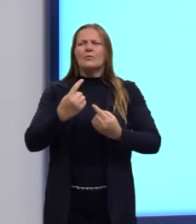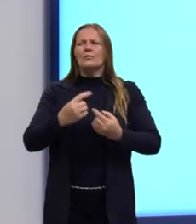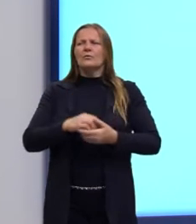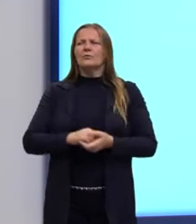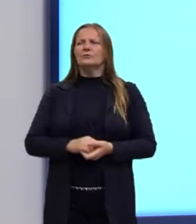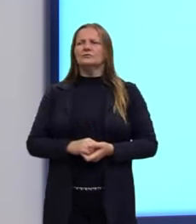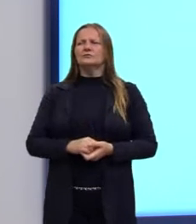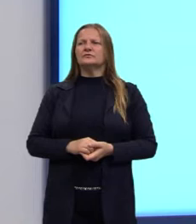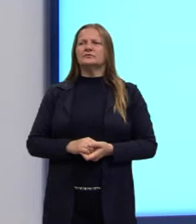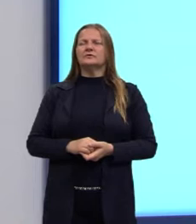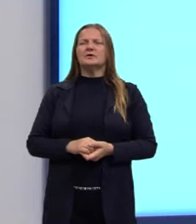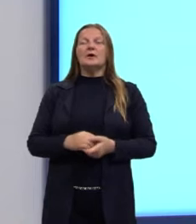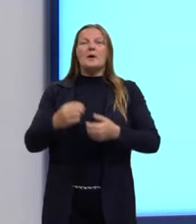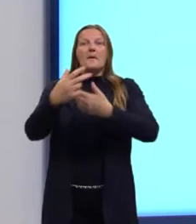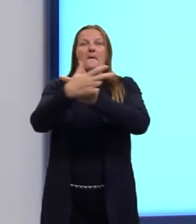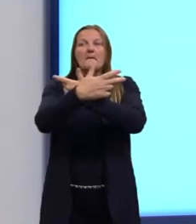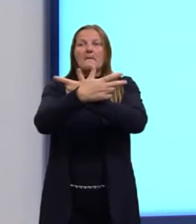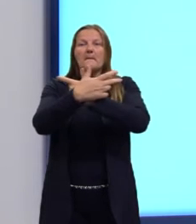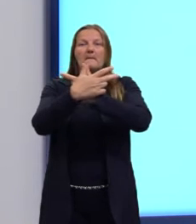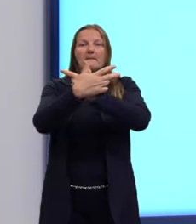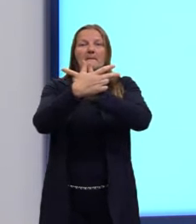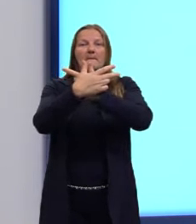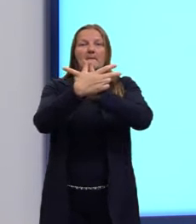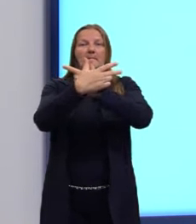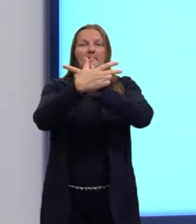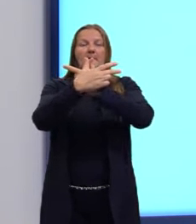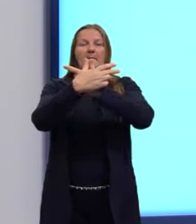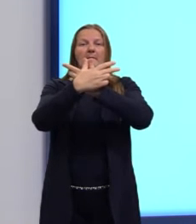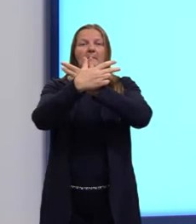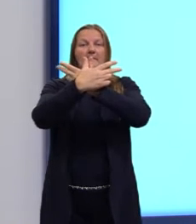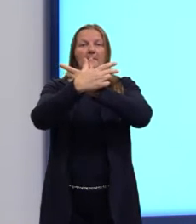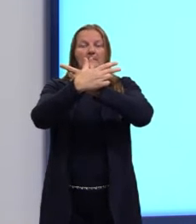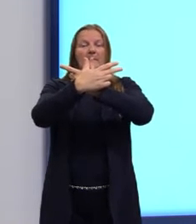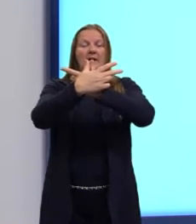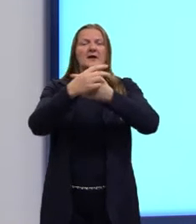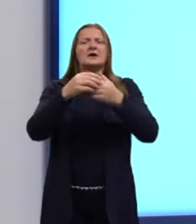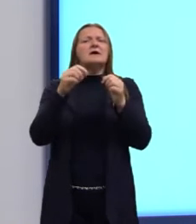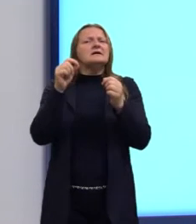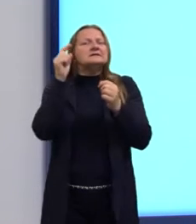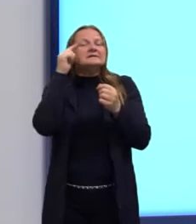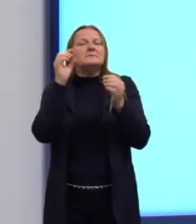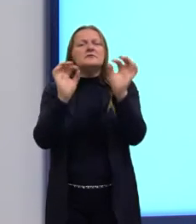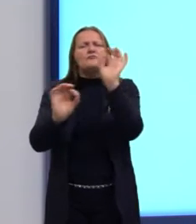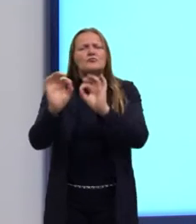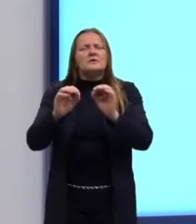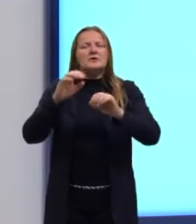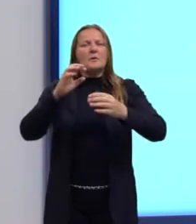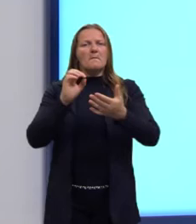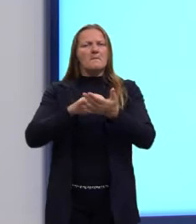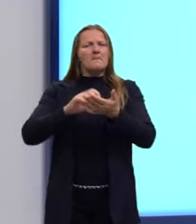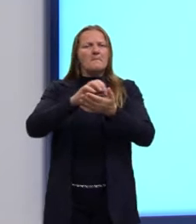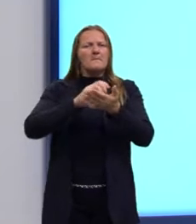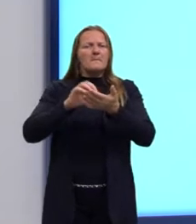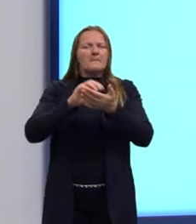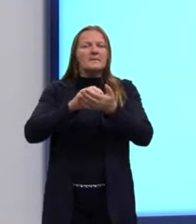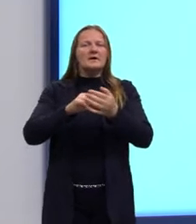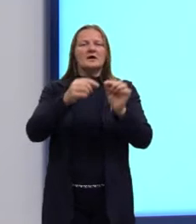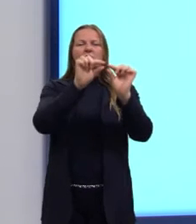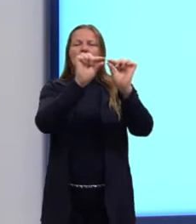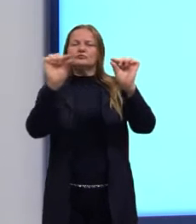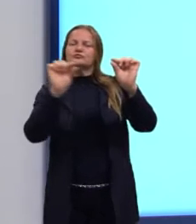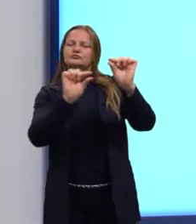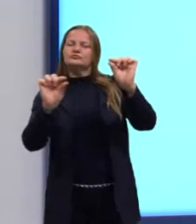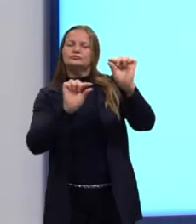manipulava números em linhas e colunas para resolver equações citando como evidência